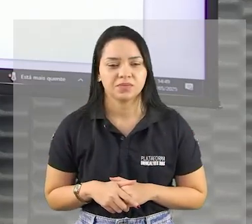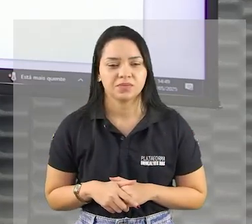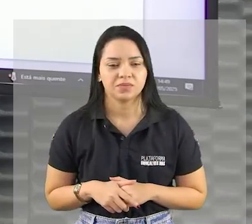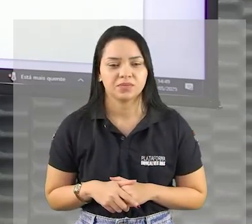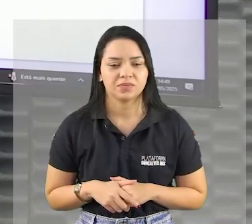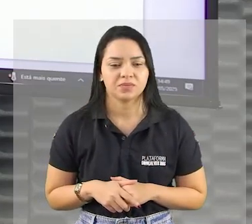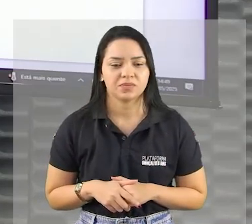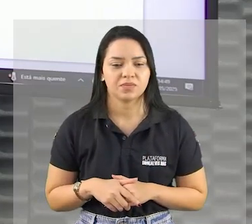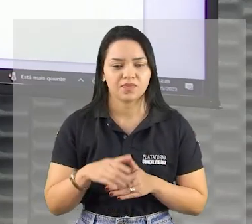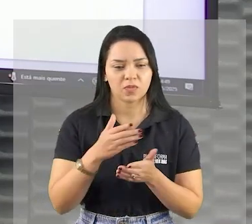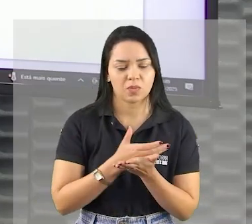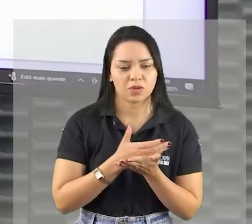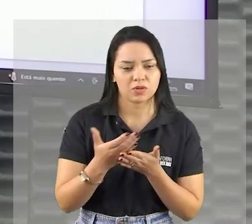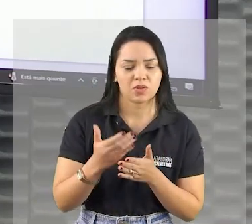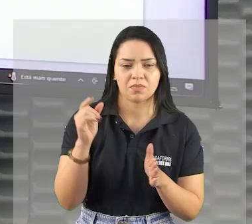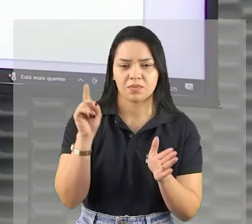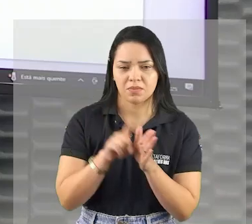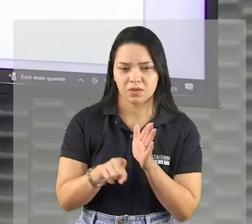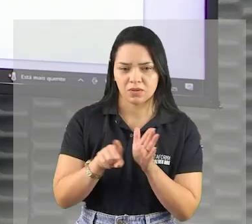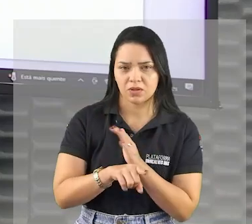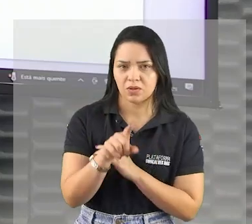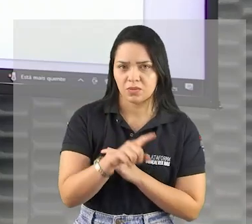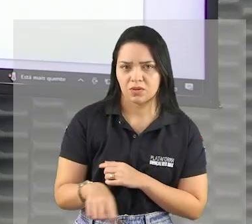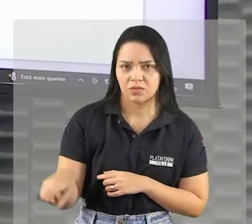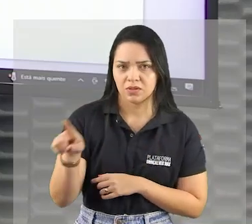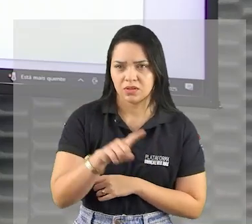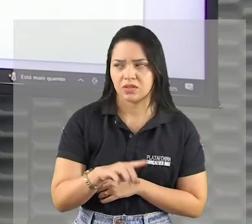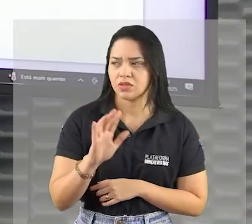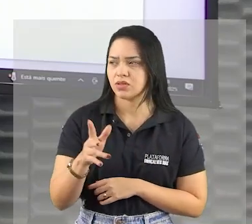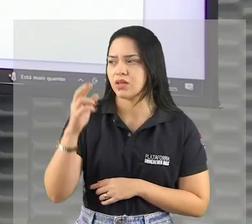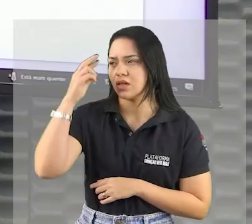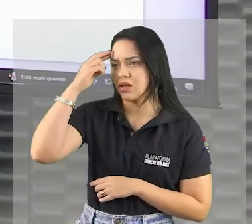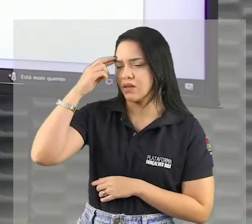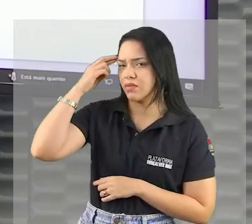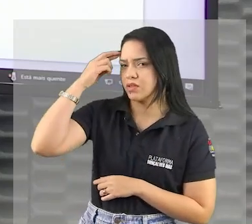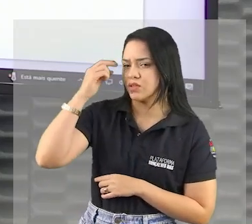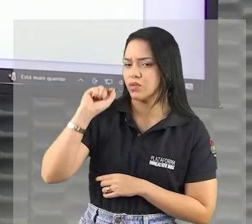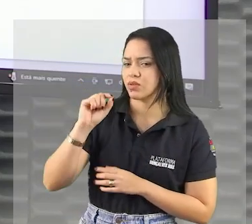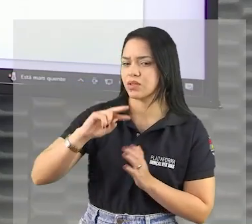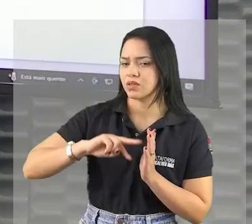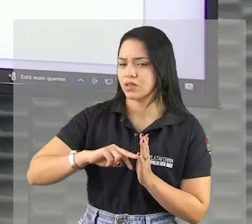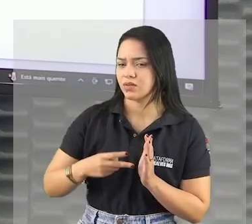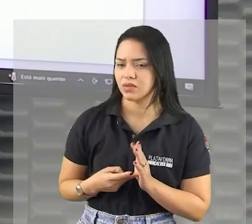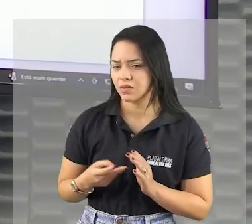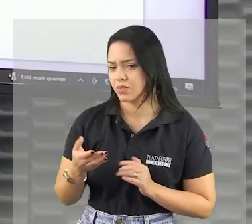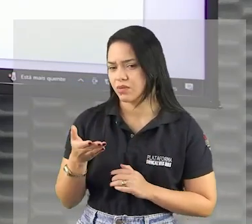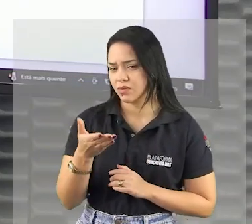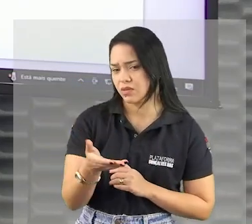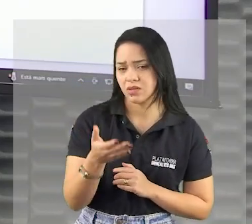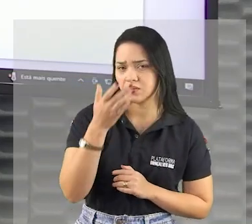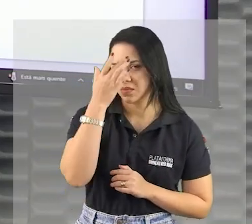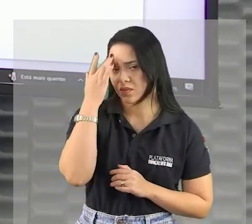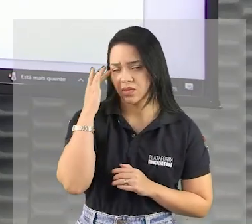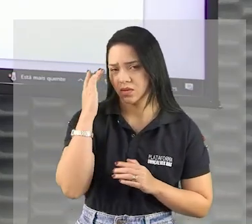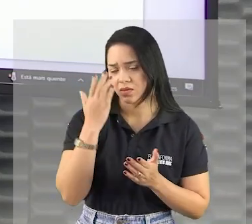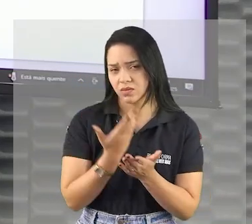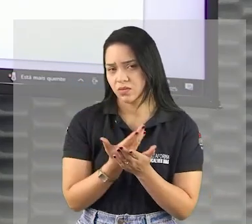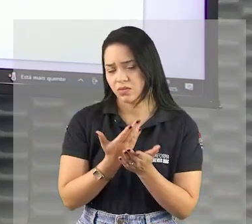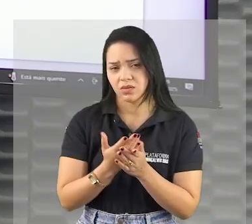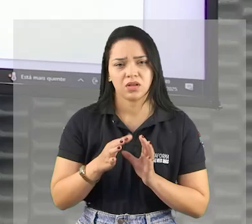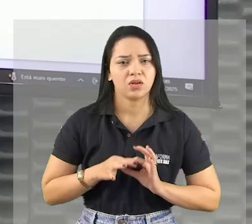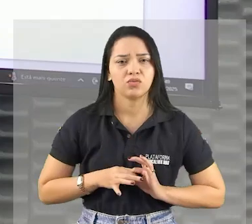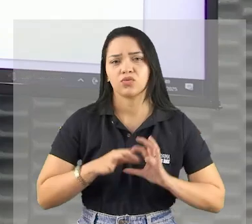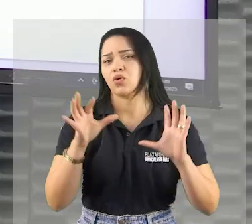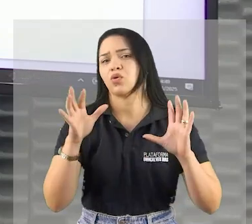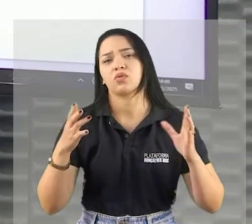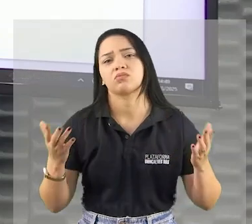gente começa aqui perguntando para você, já refletir um pouquinho, o que significa para você ser um estudante autônomo